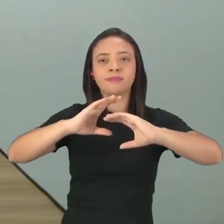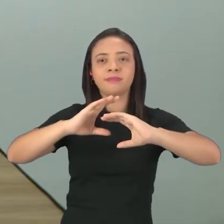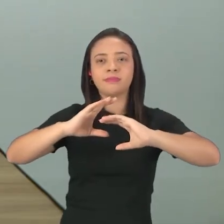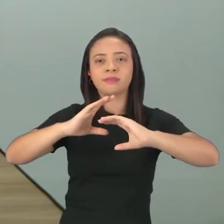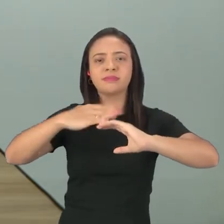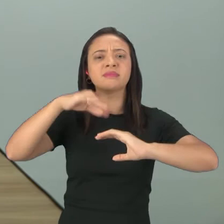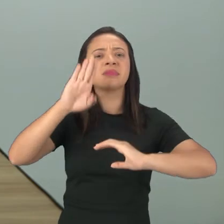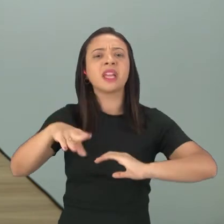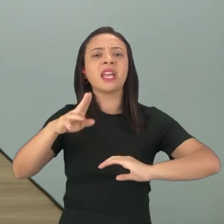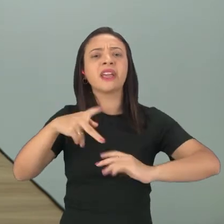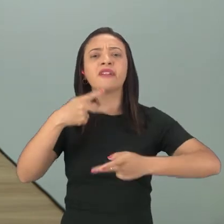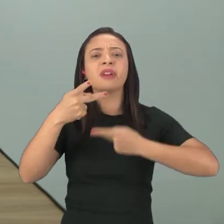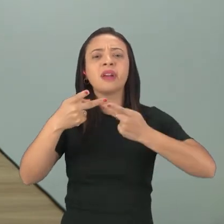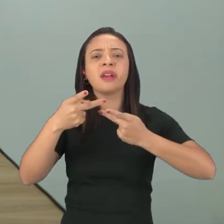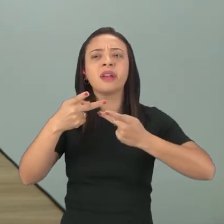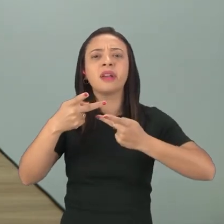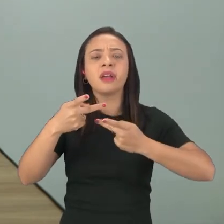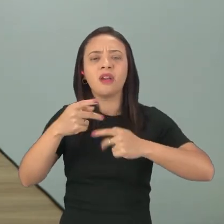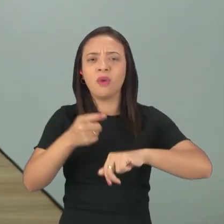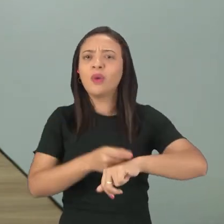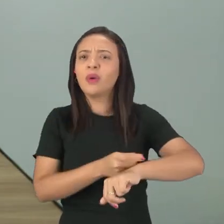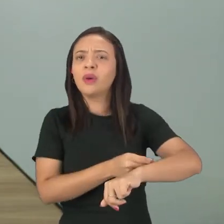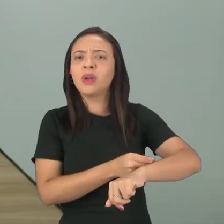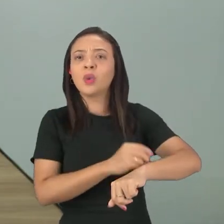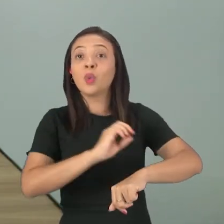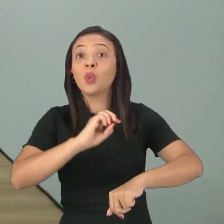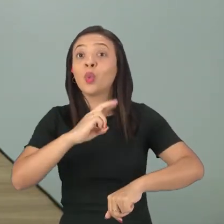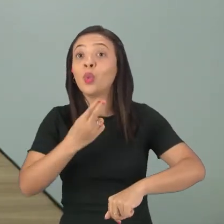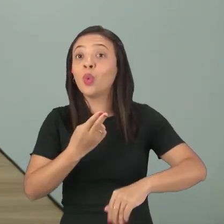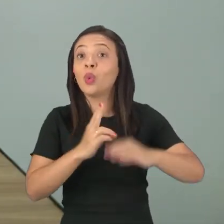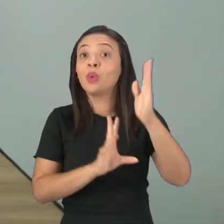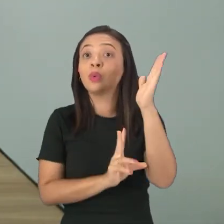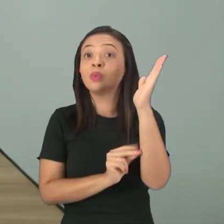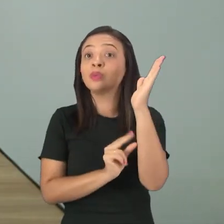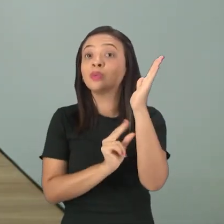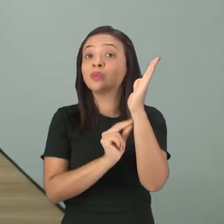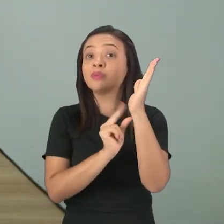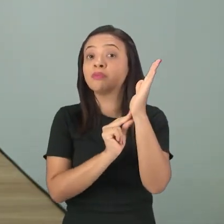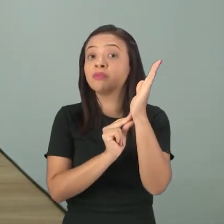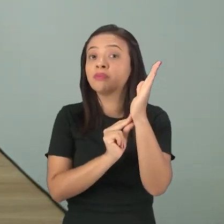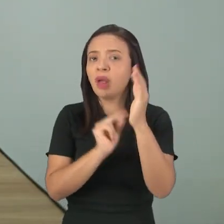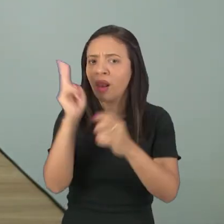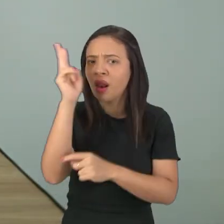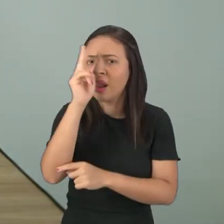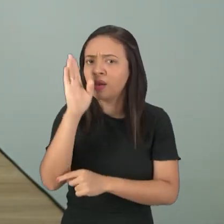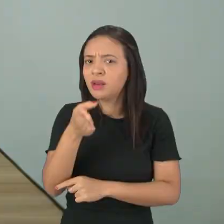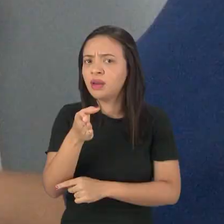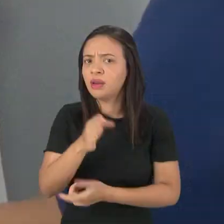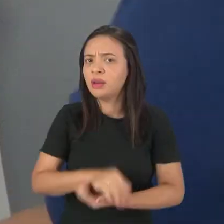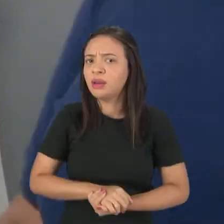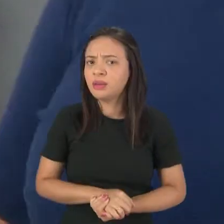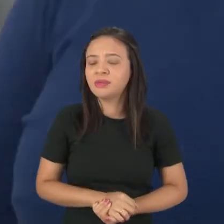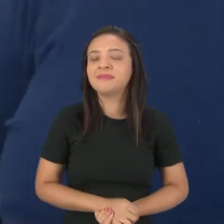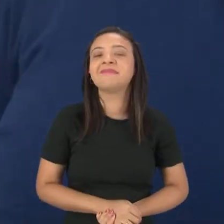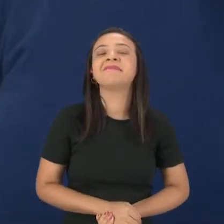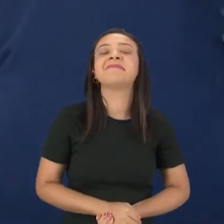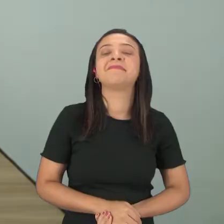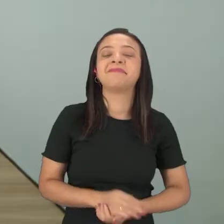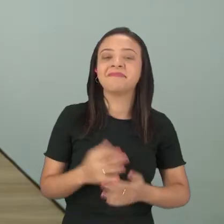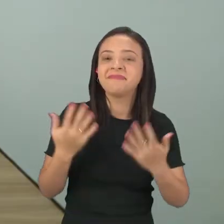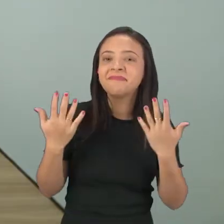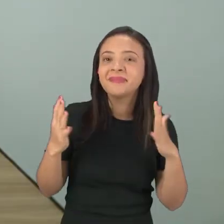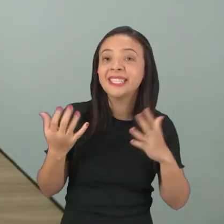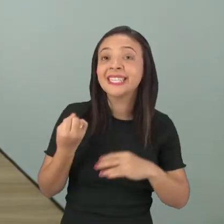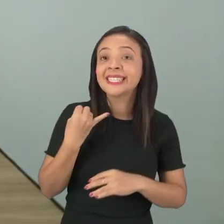será que é da formiga ou será que é da siga vocês lembram É isso mesmo